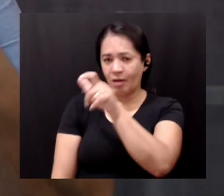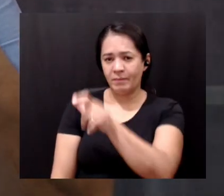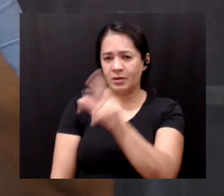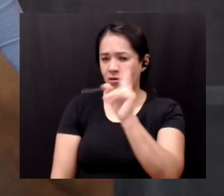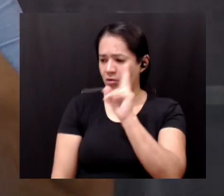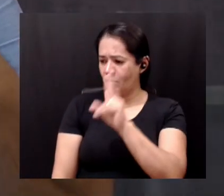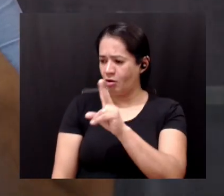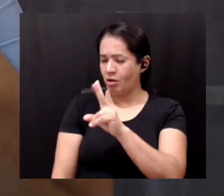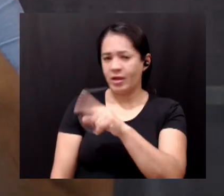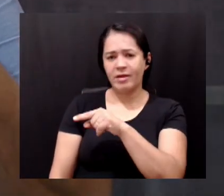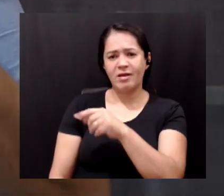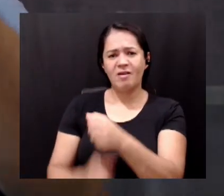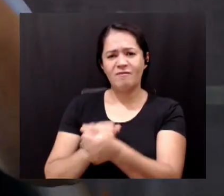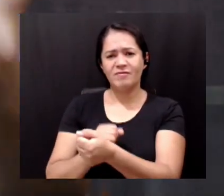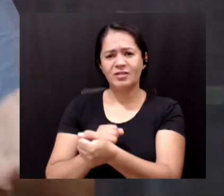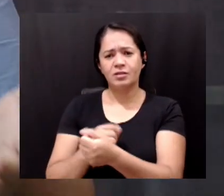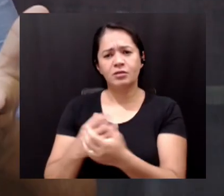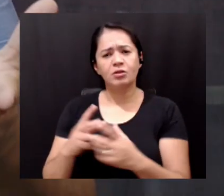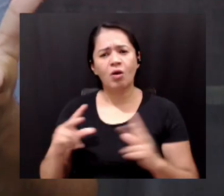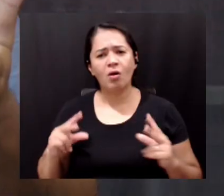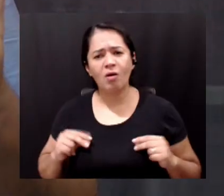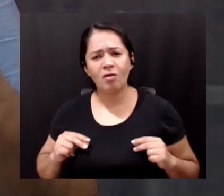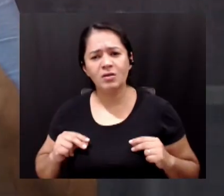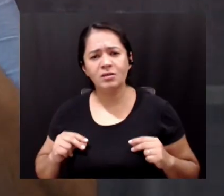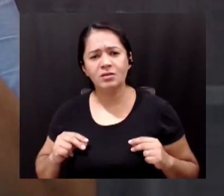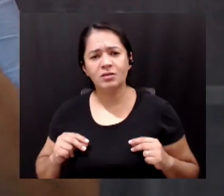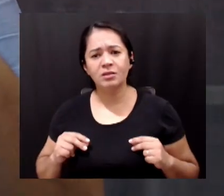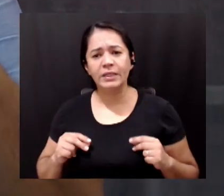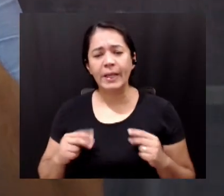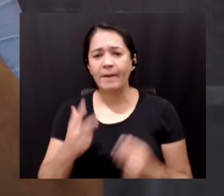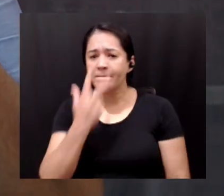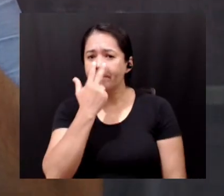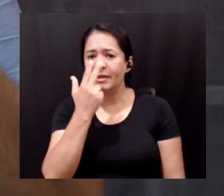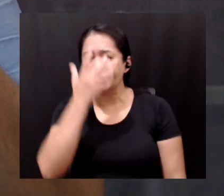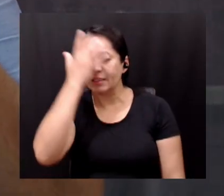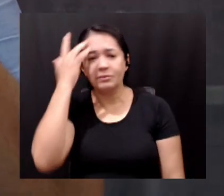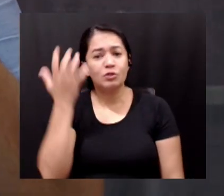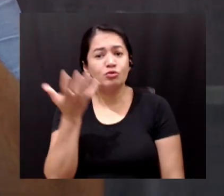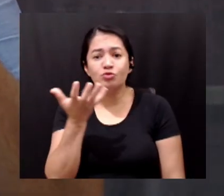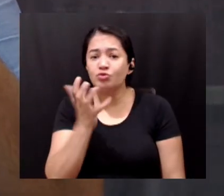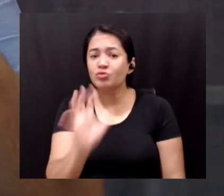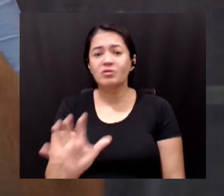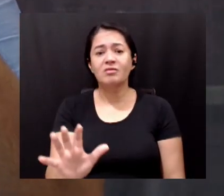poxa, mas parece que a pessoa não quer melhorar. Na verdade,